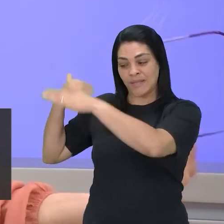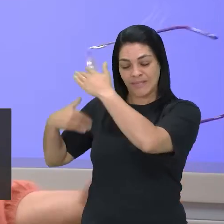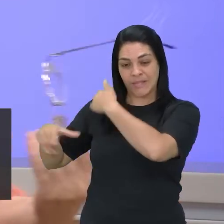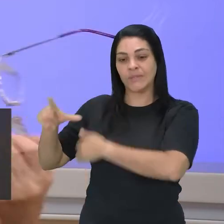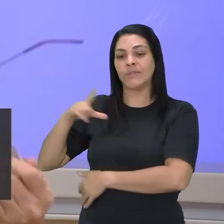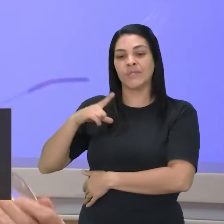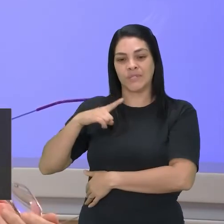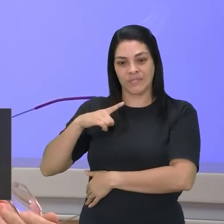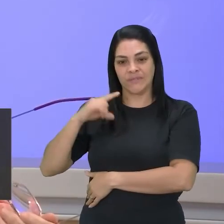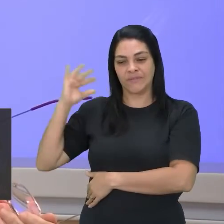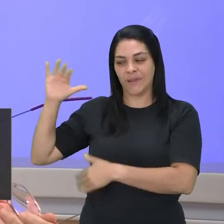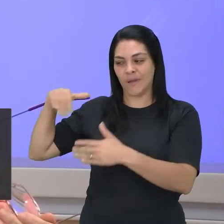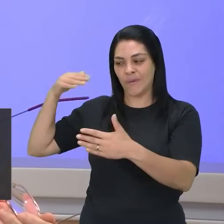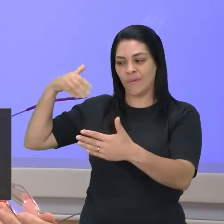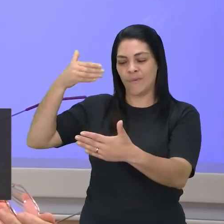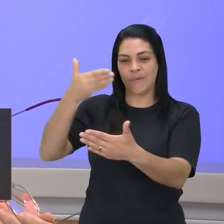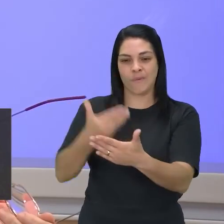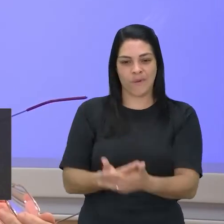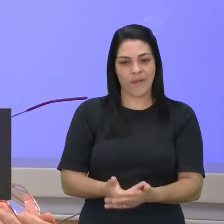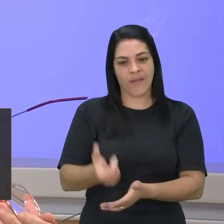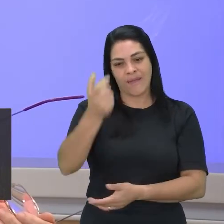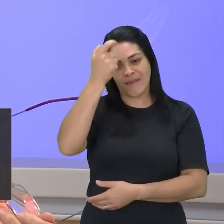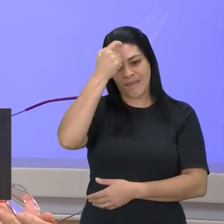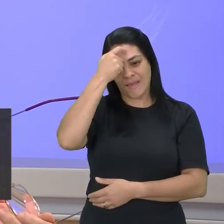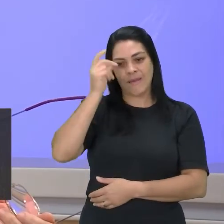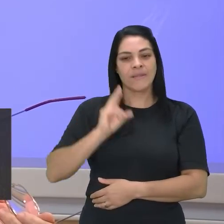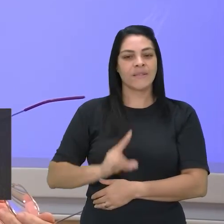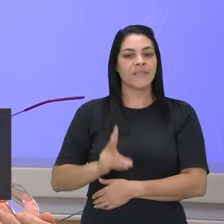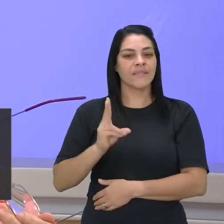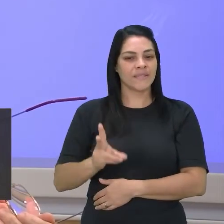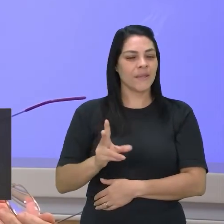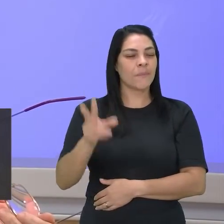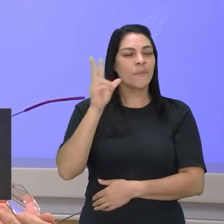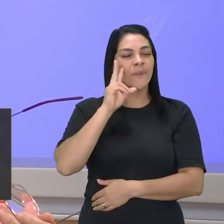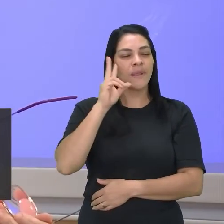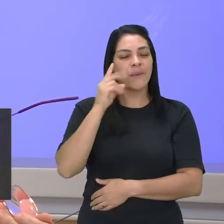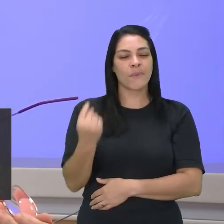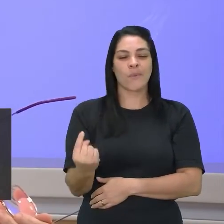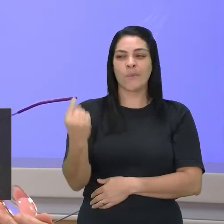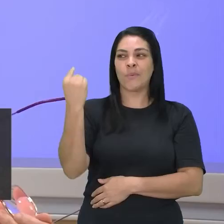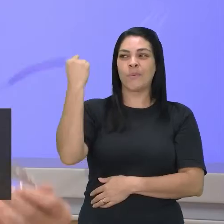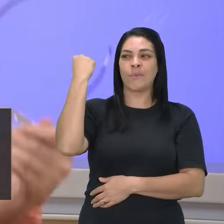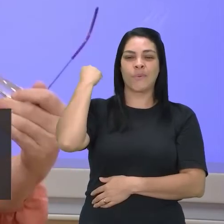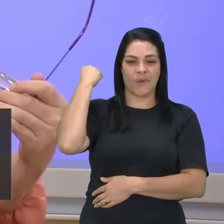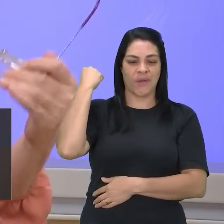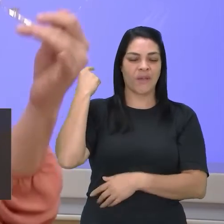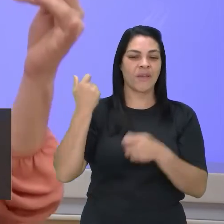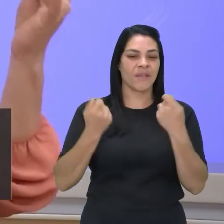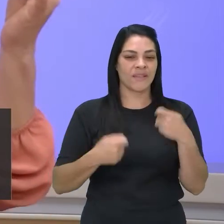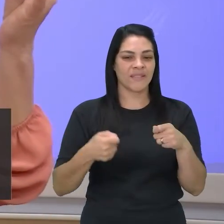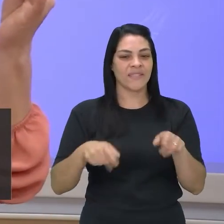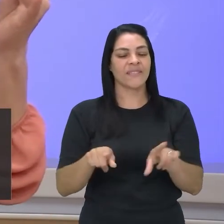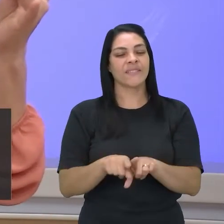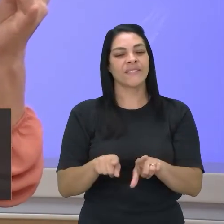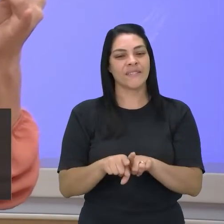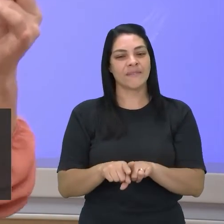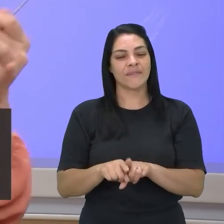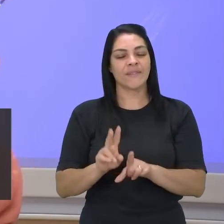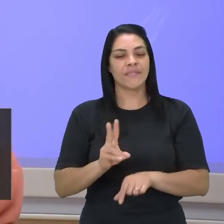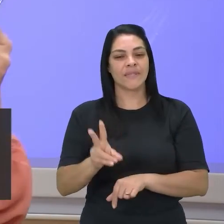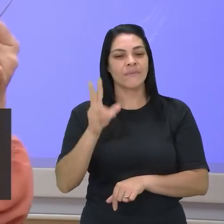infância, mas que a minha mente o tempo todo está ali, voltando, e a necessidade. Sempre que eu acho, eu